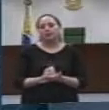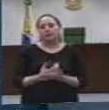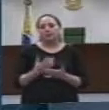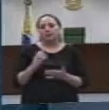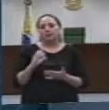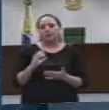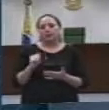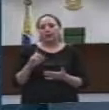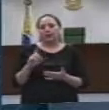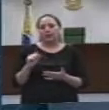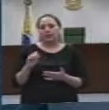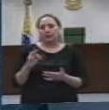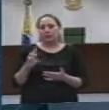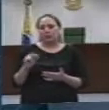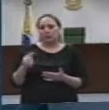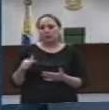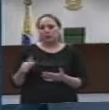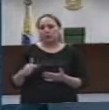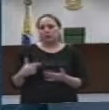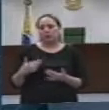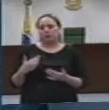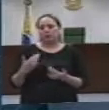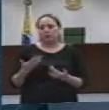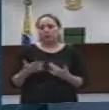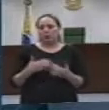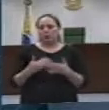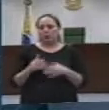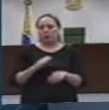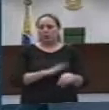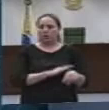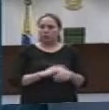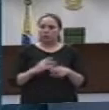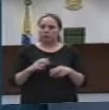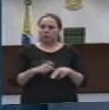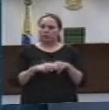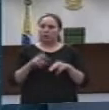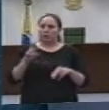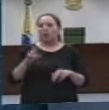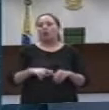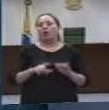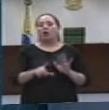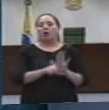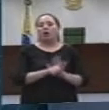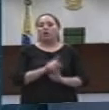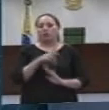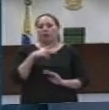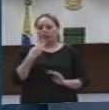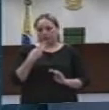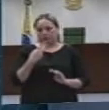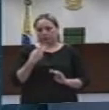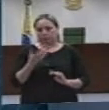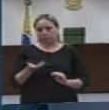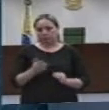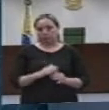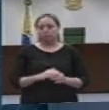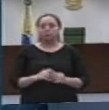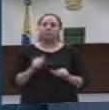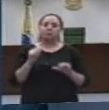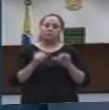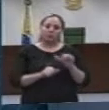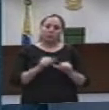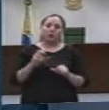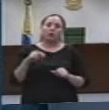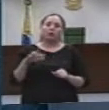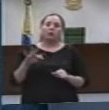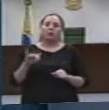tempo EA qualquer é o pelas razões que a lei específica mudar de confissão